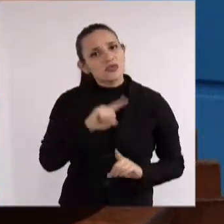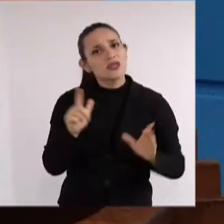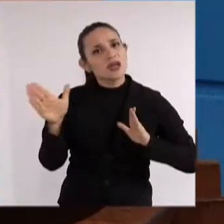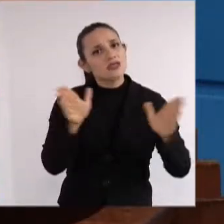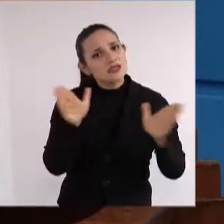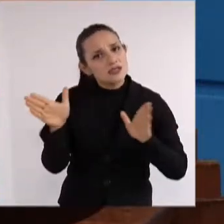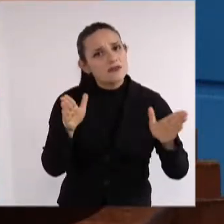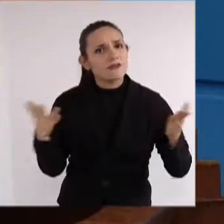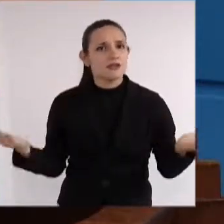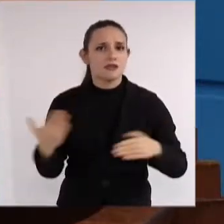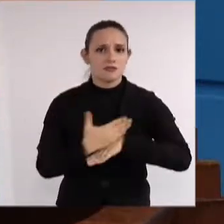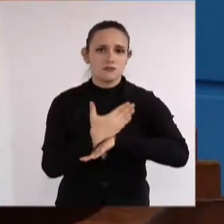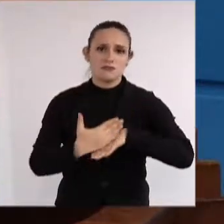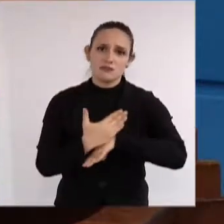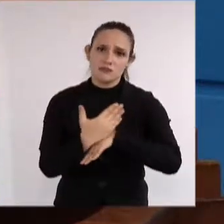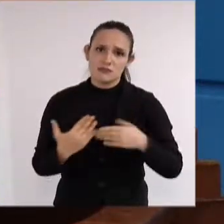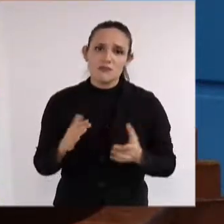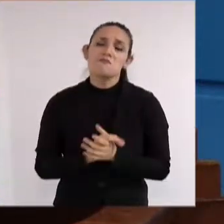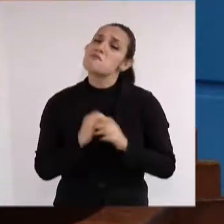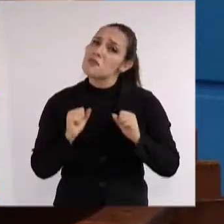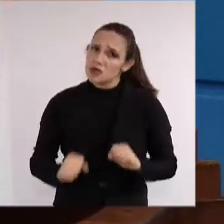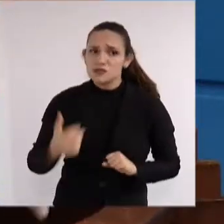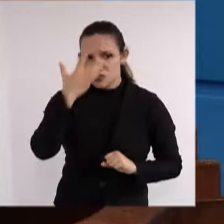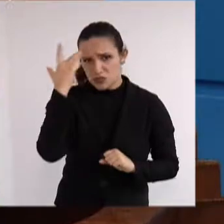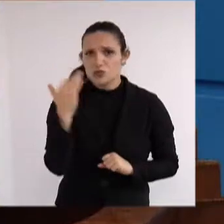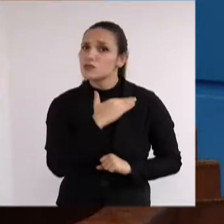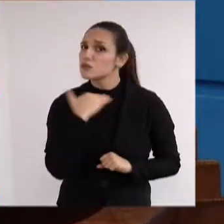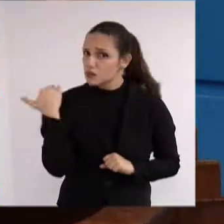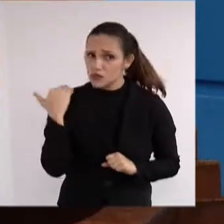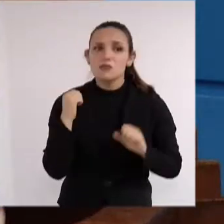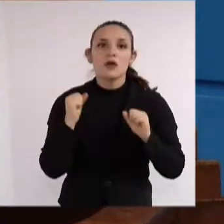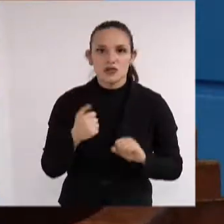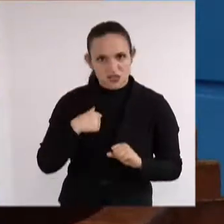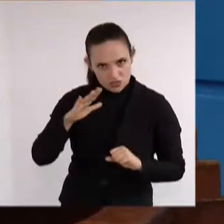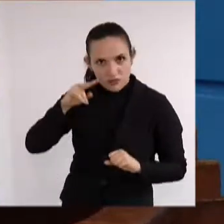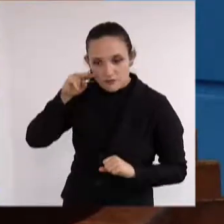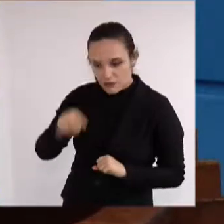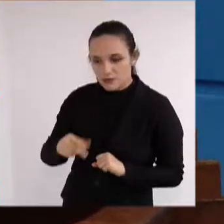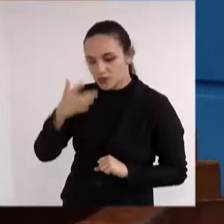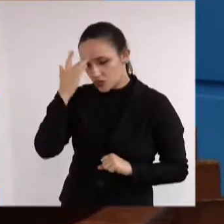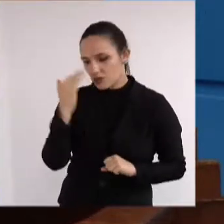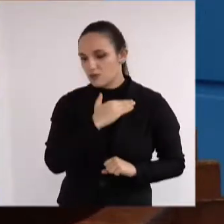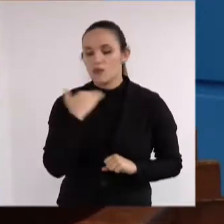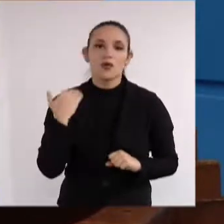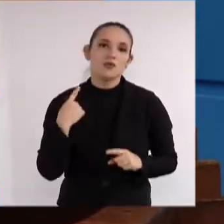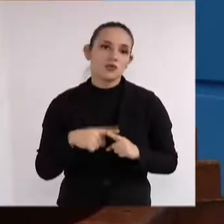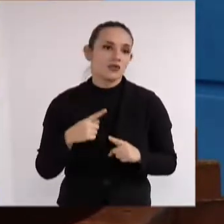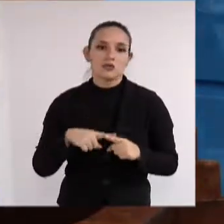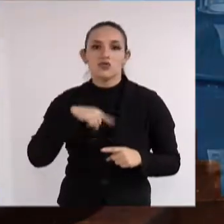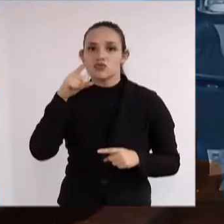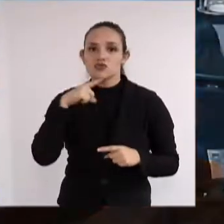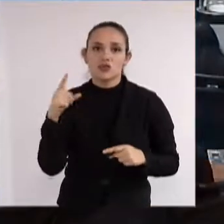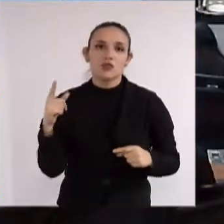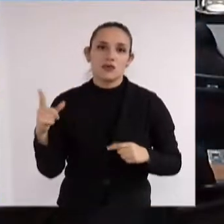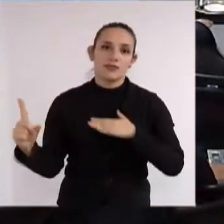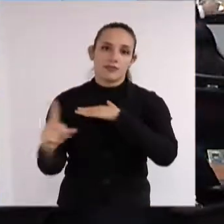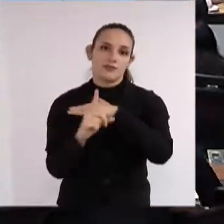que vai ser? Alguém pode morrer, como já aconteceu, e eu fui testemunha disso. Muito obrigado, senhor presidente.